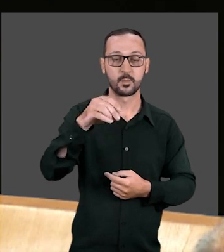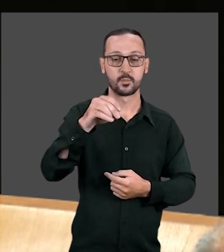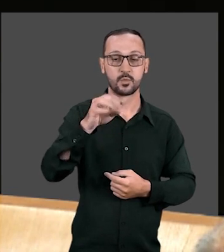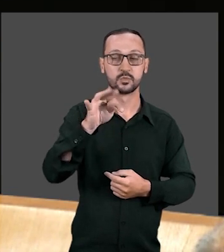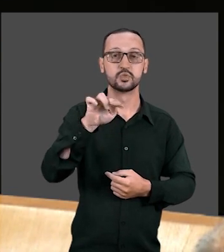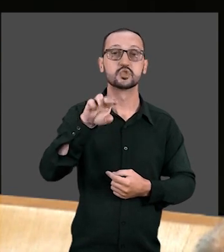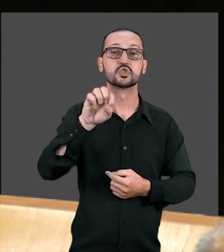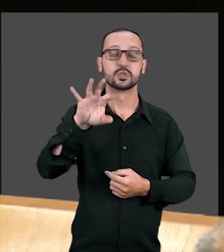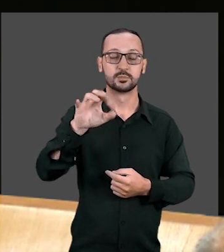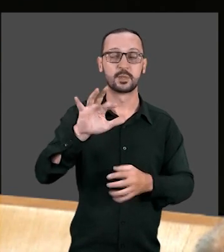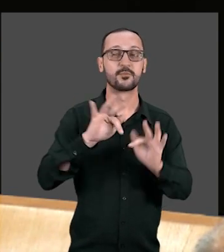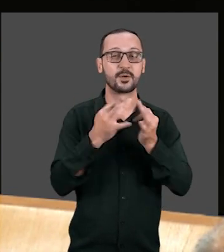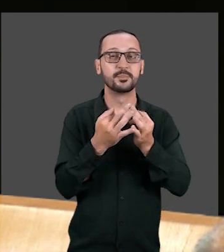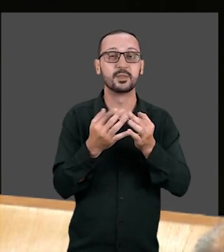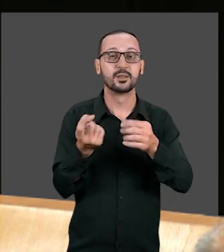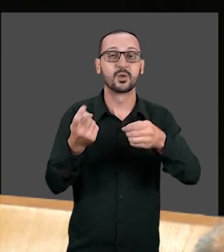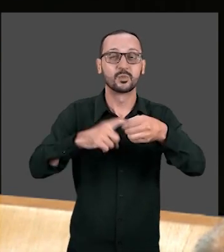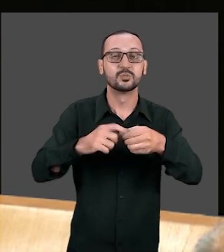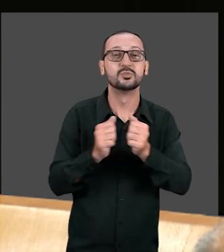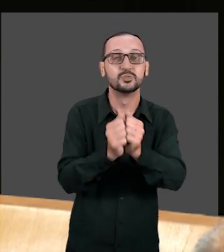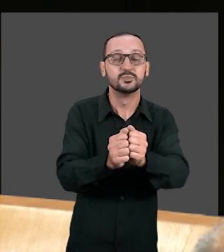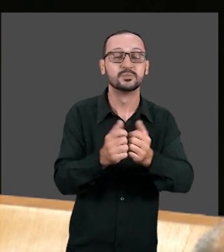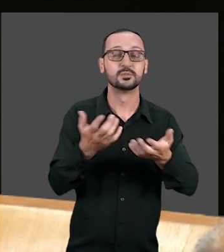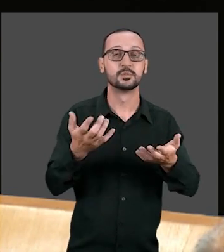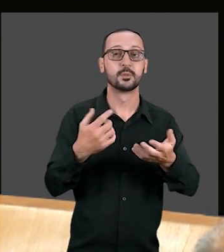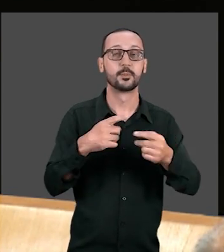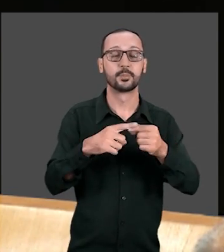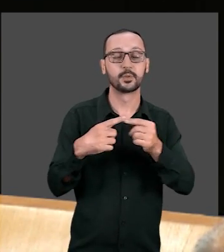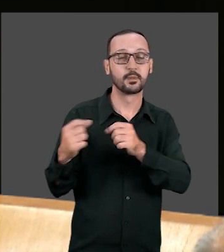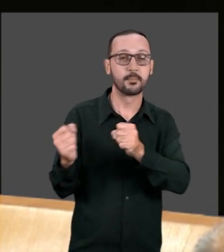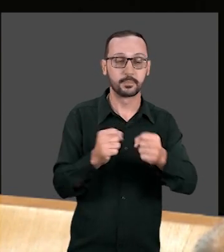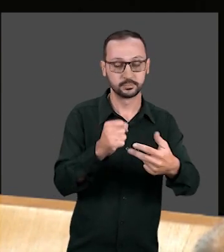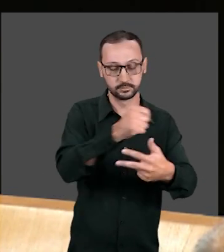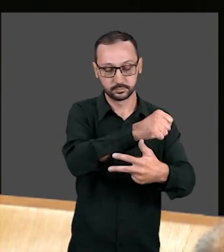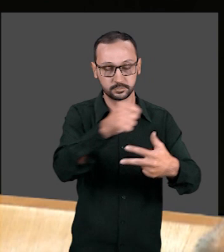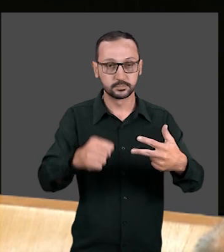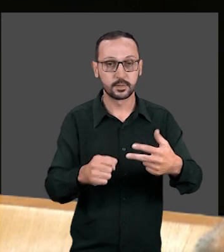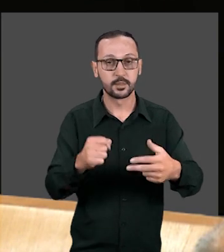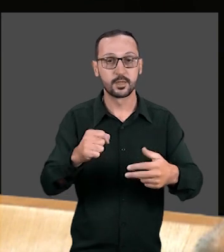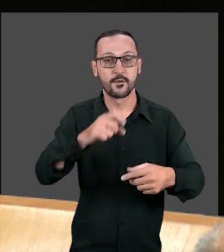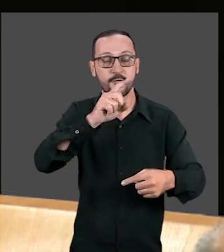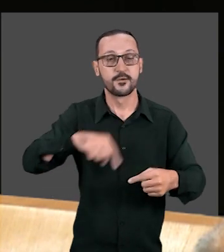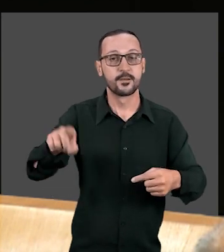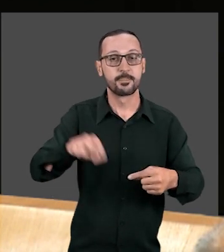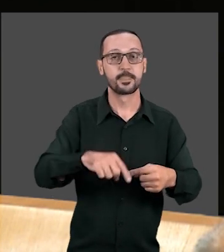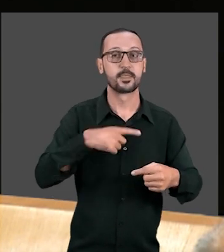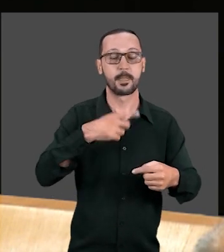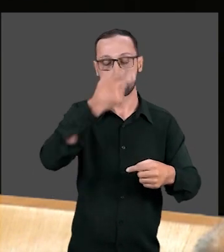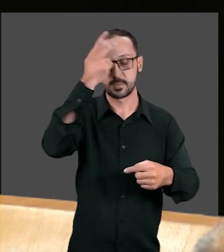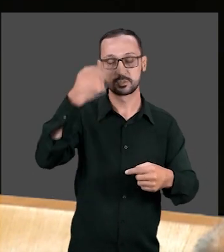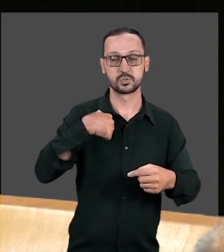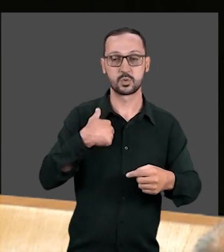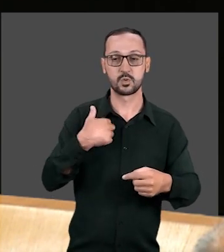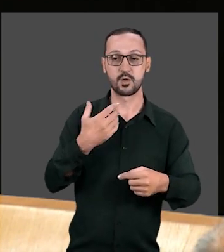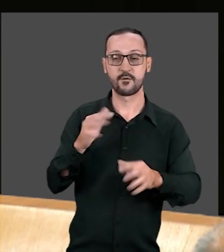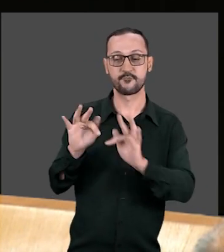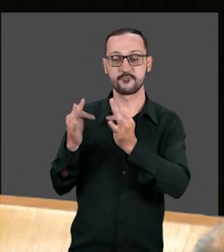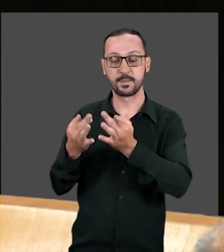na sociedade brasileira para que nos 3 poderes se acabasse com a possibilidade de o agente público